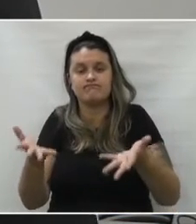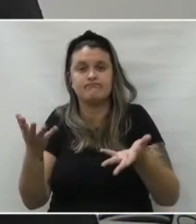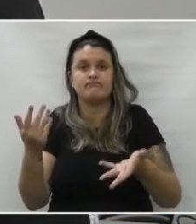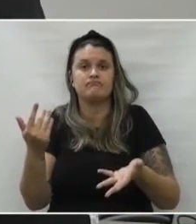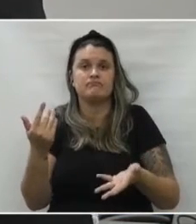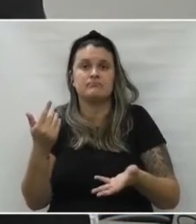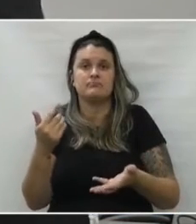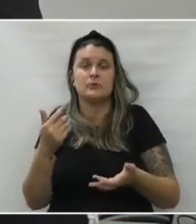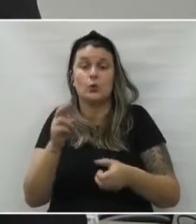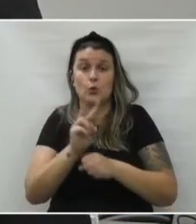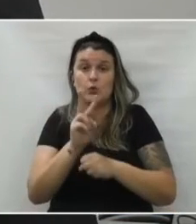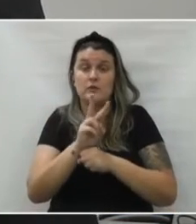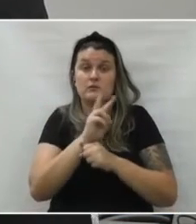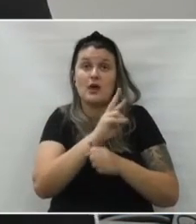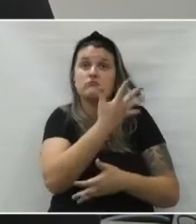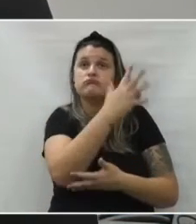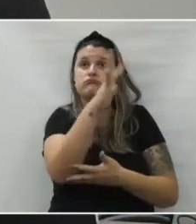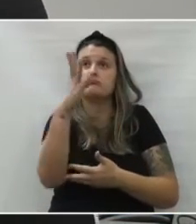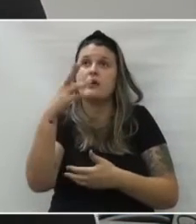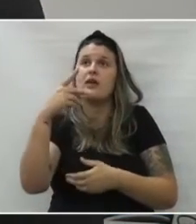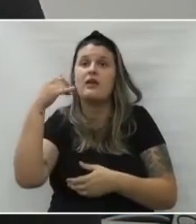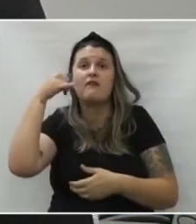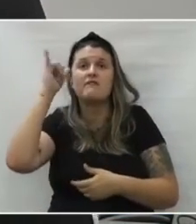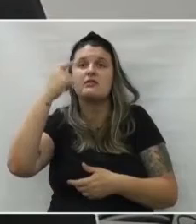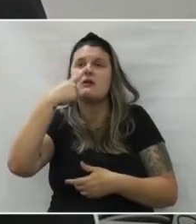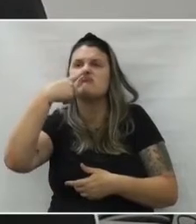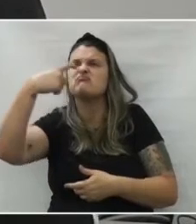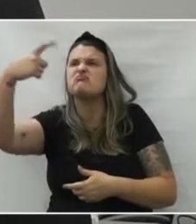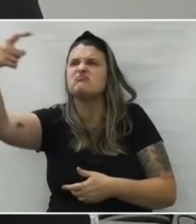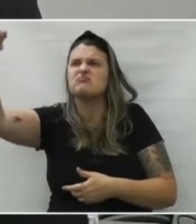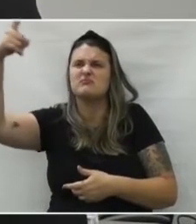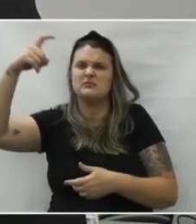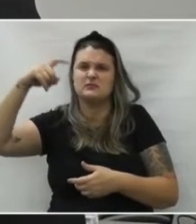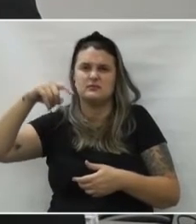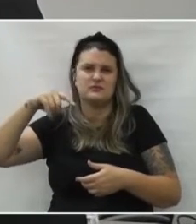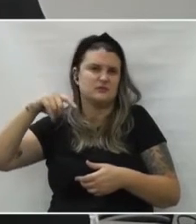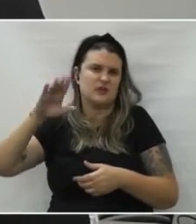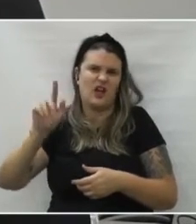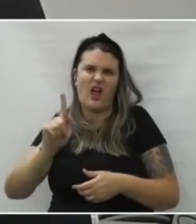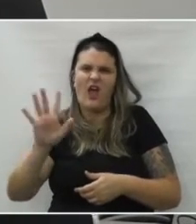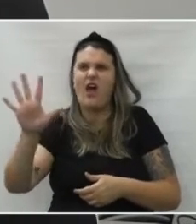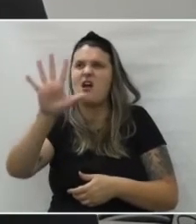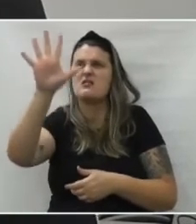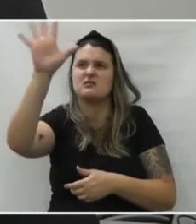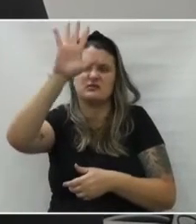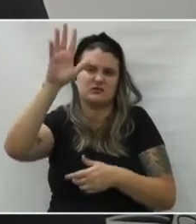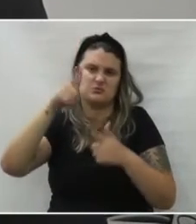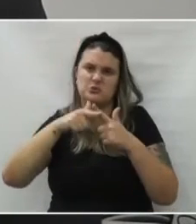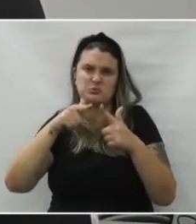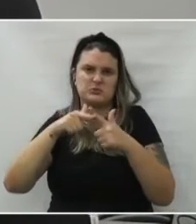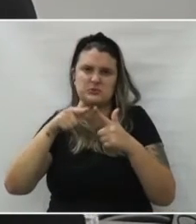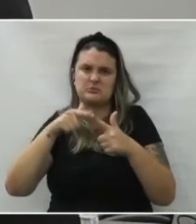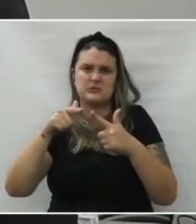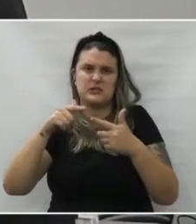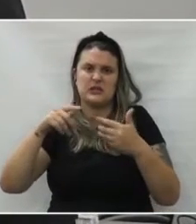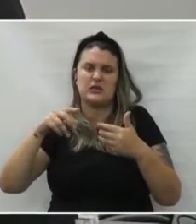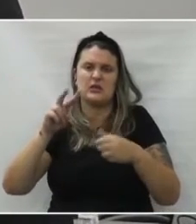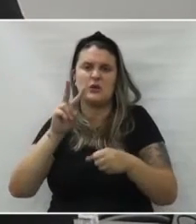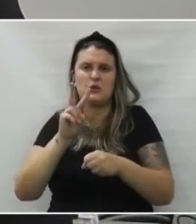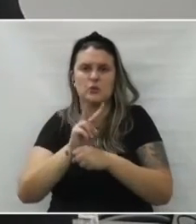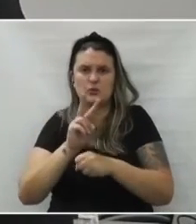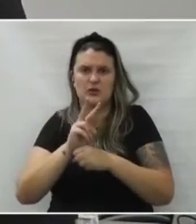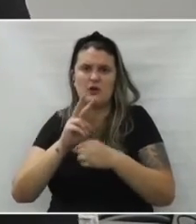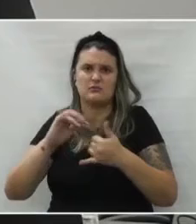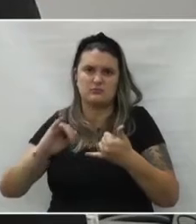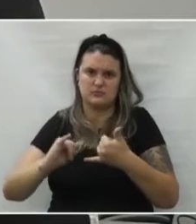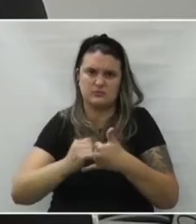a questão do meio ambiente, né? Poluição, quanto menos veículos transitando, causa uma questão de